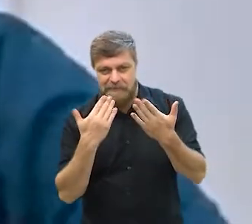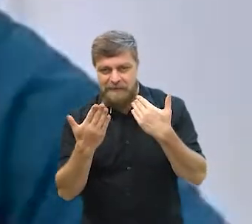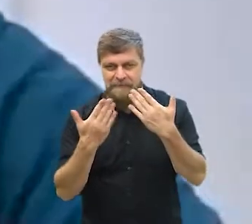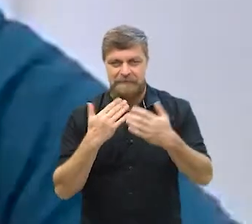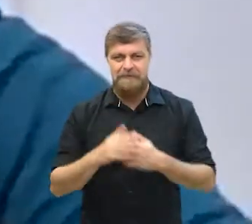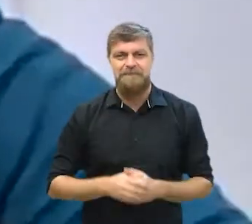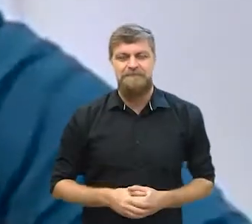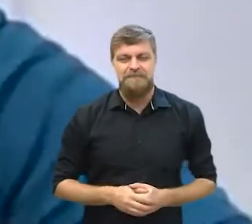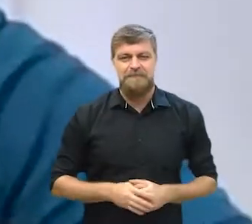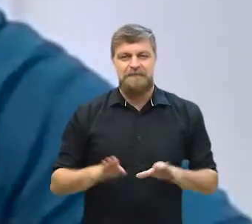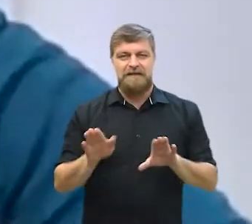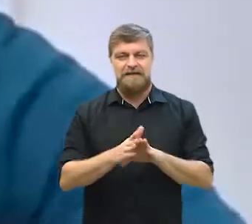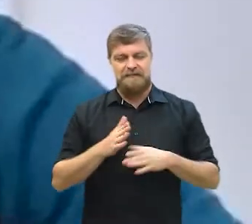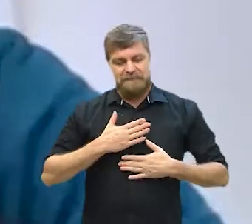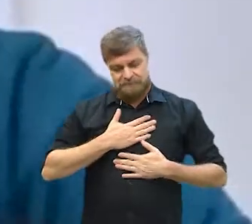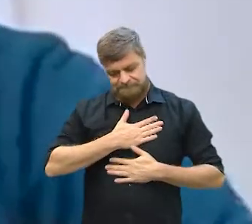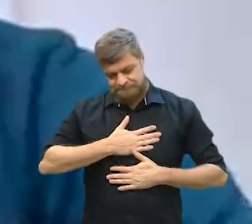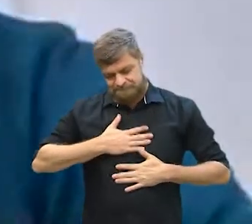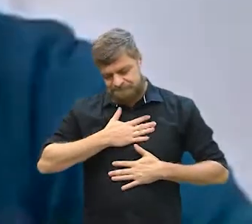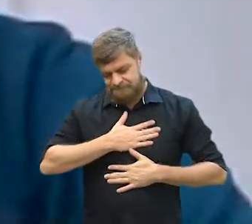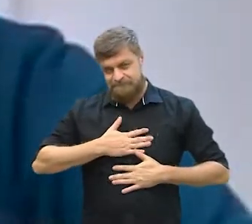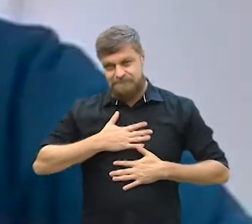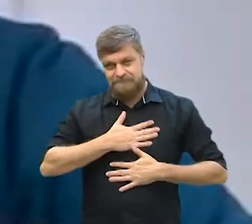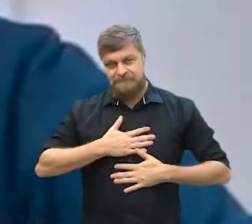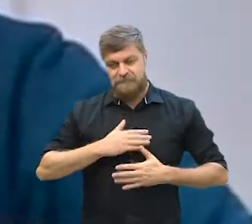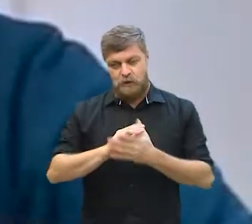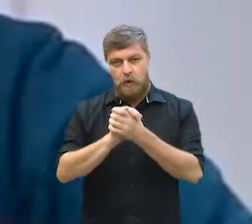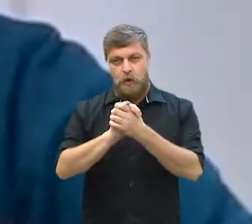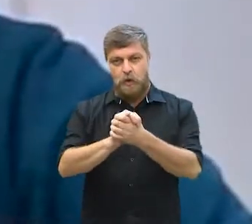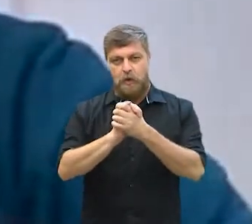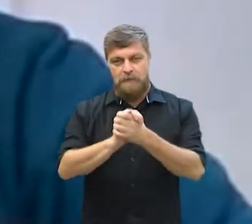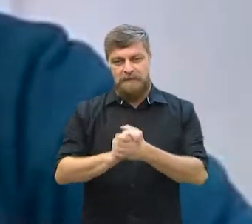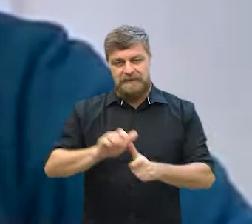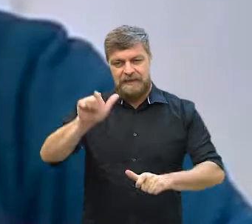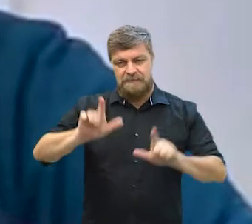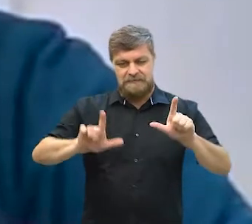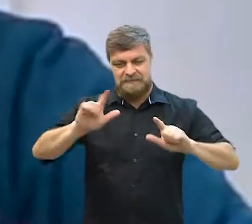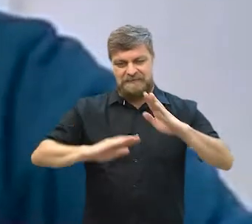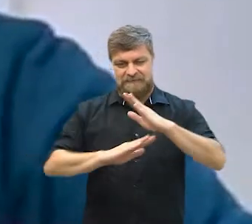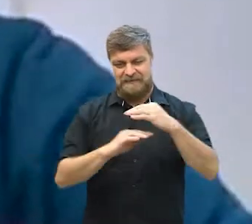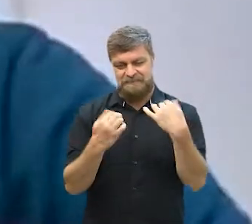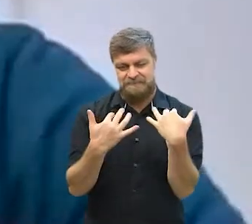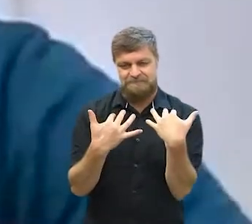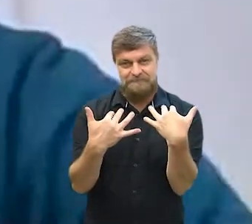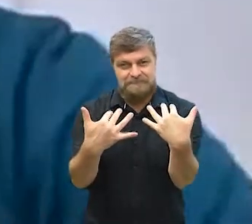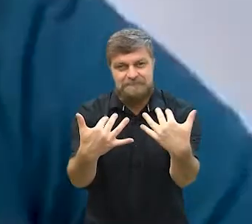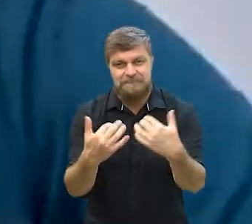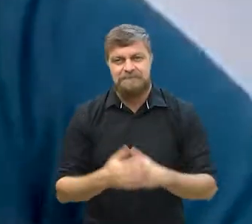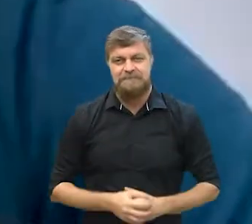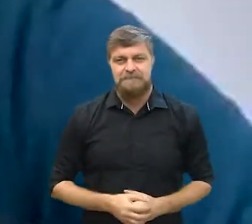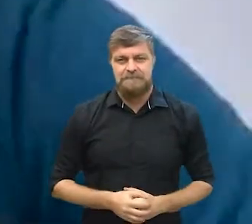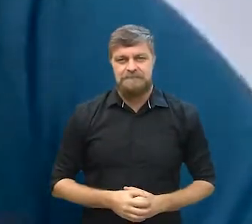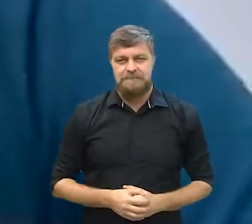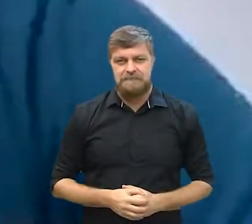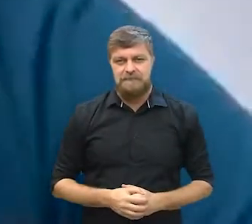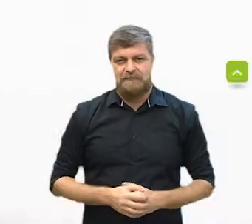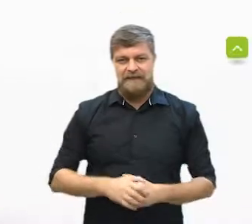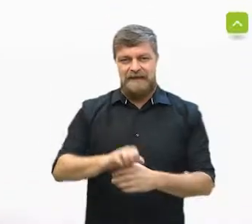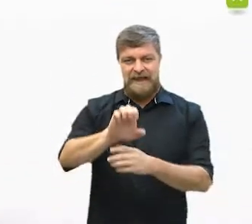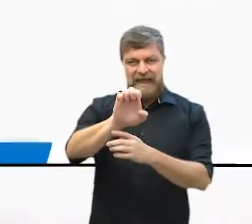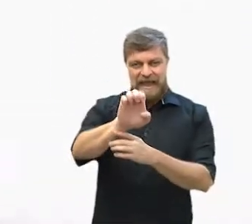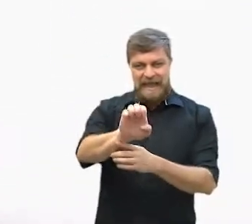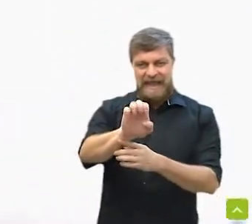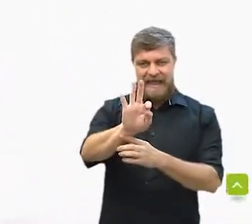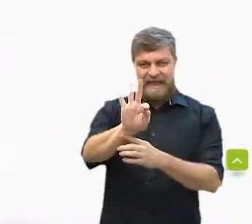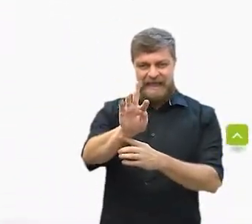É um prazer também deixar os cumprimentos a todos que nos assistem. Pois a